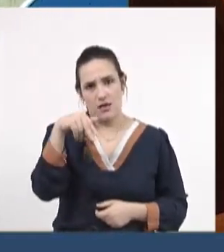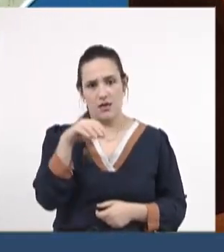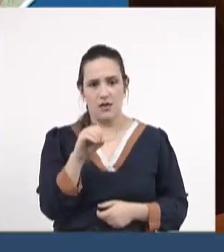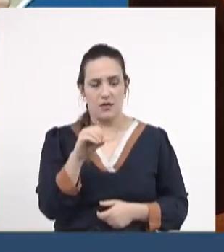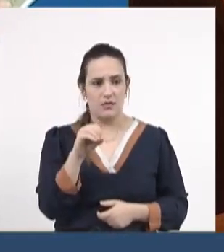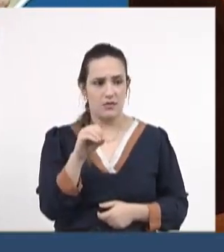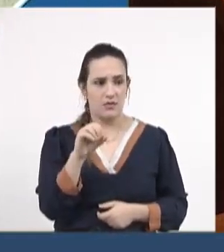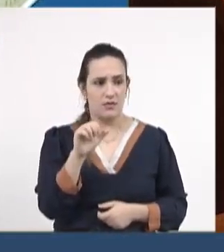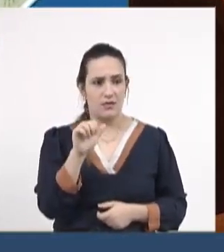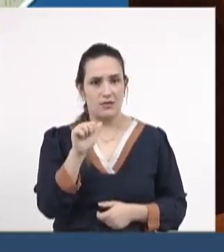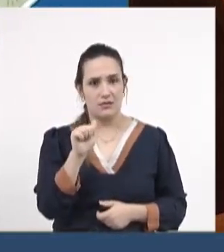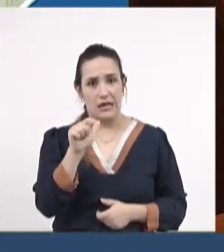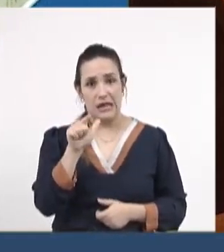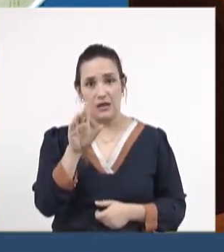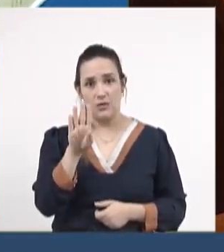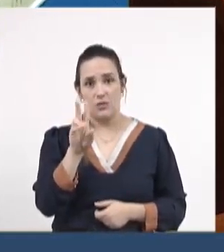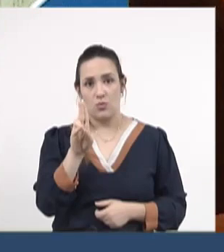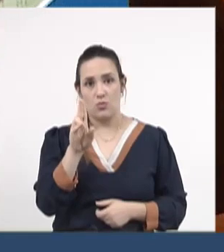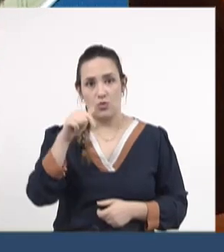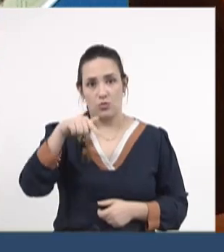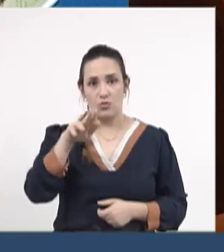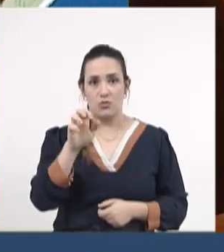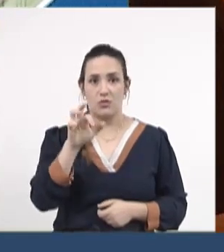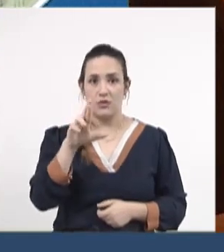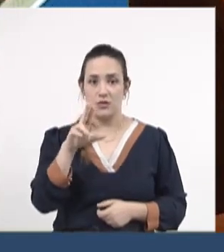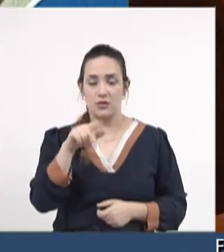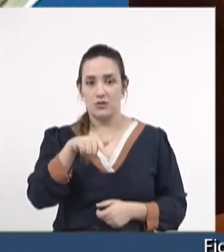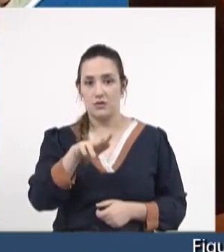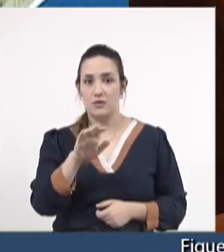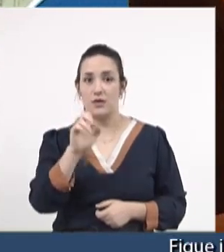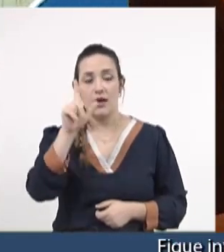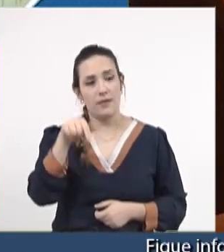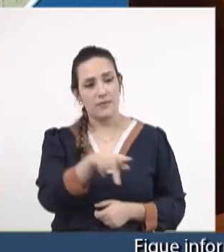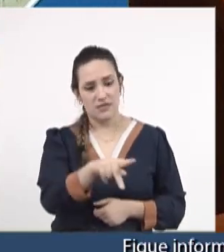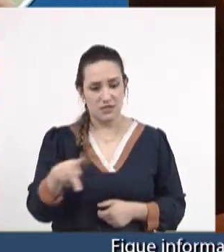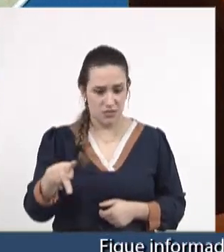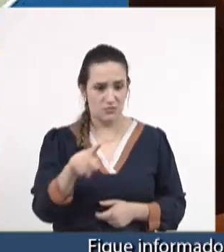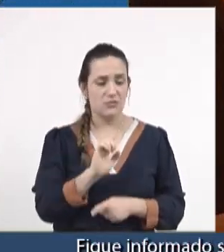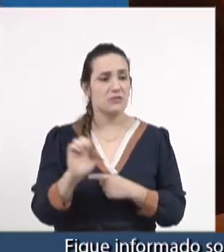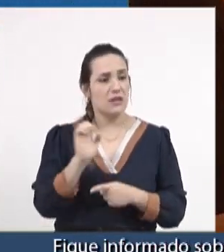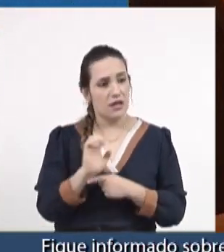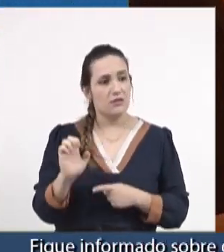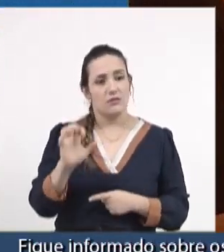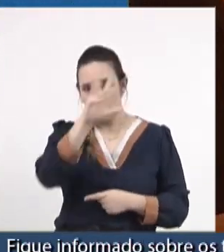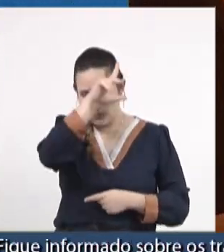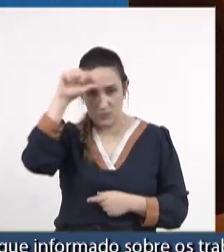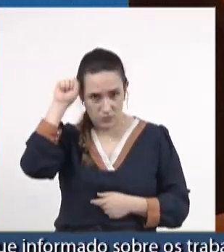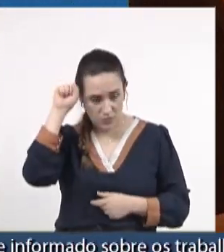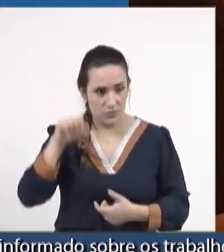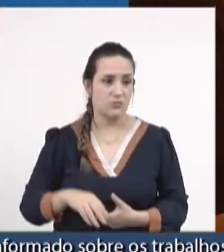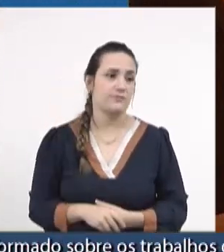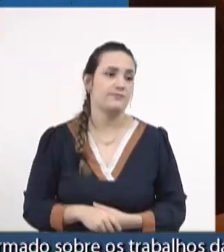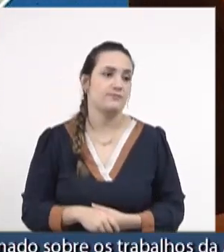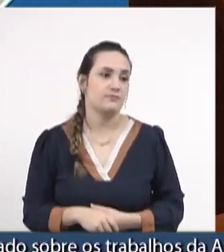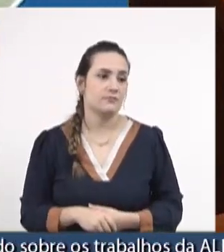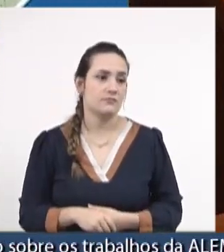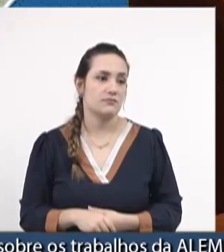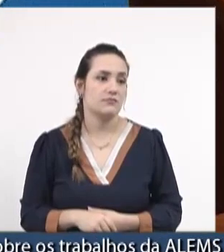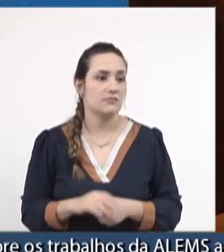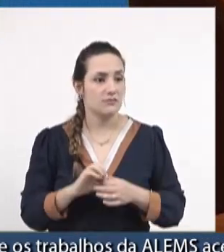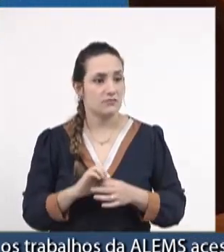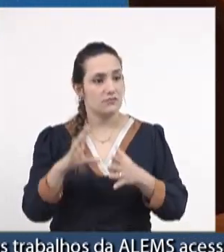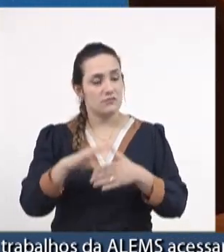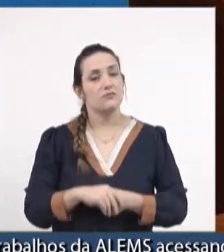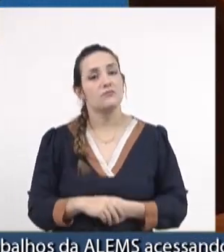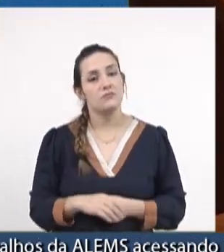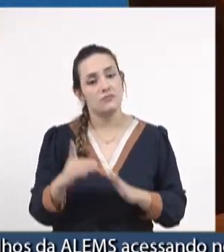Faria Albuquerque, presidente do estado de Mato Grosso, usando de sua autorização, que lhe é